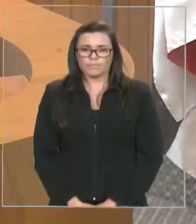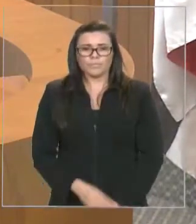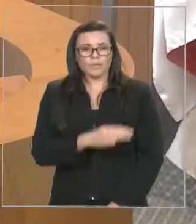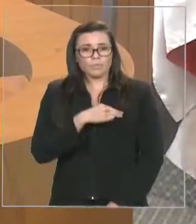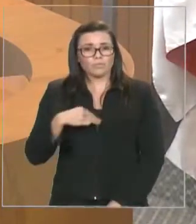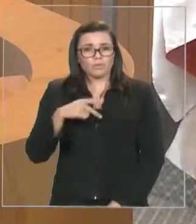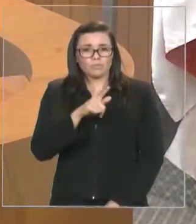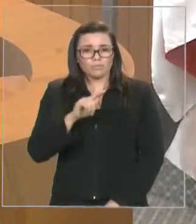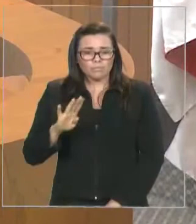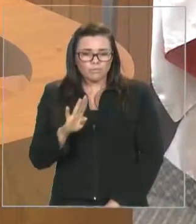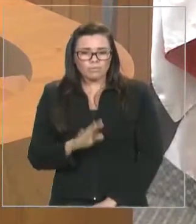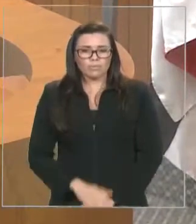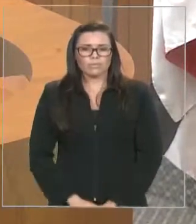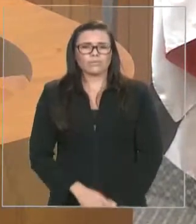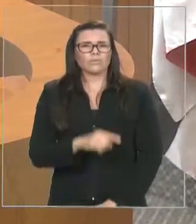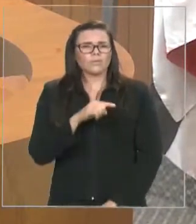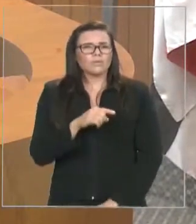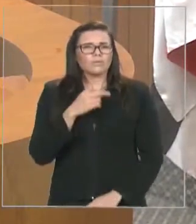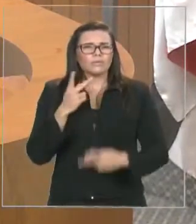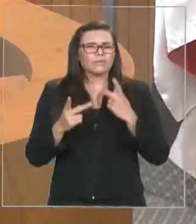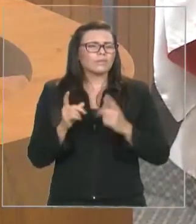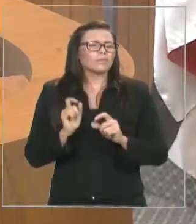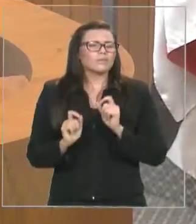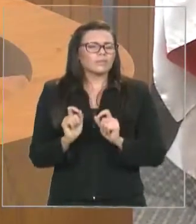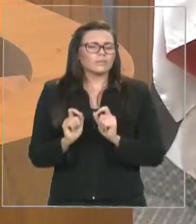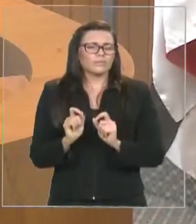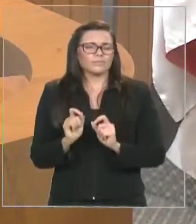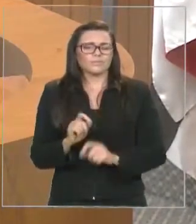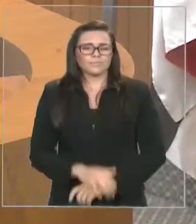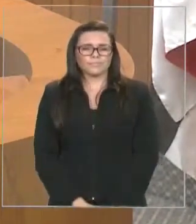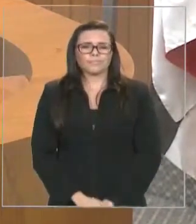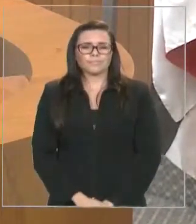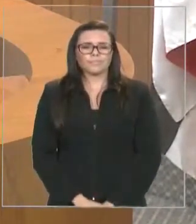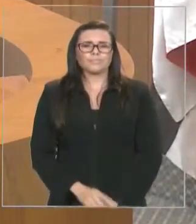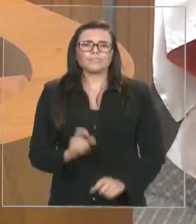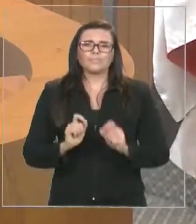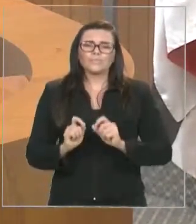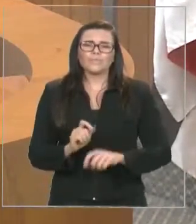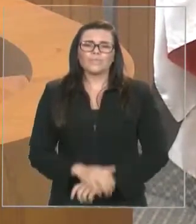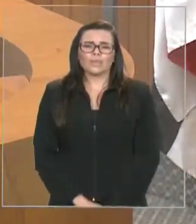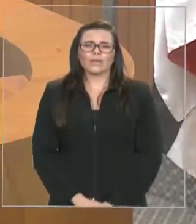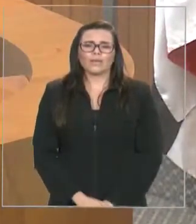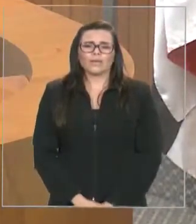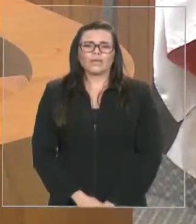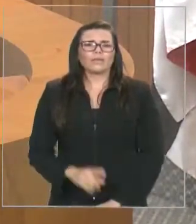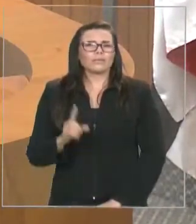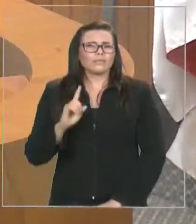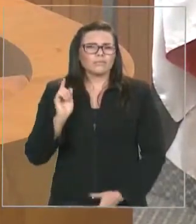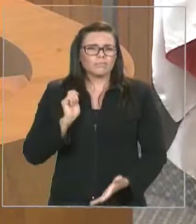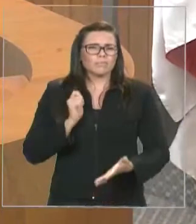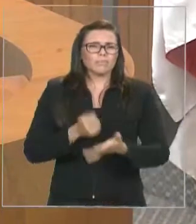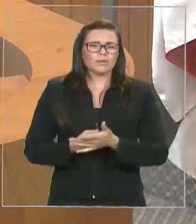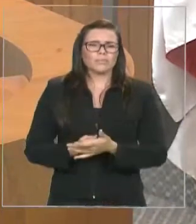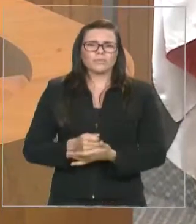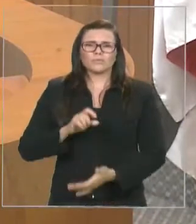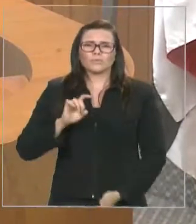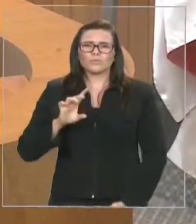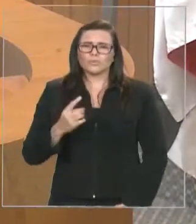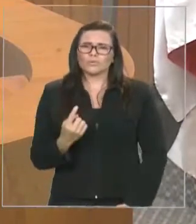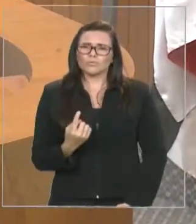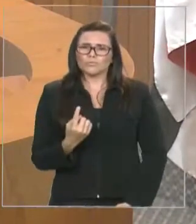um escalonamento desses pagamentos, para que não tenha o pagamento em um só dia de todos esses agentes municipais